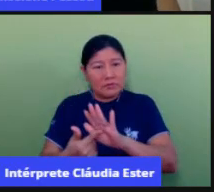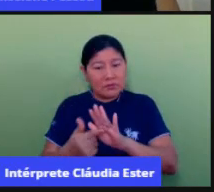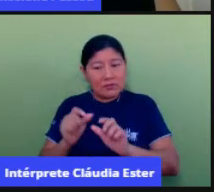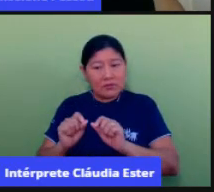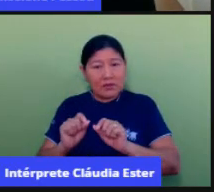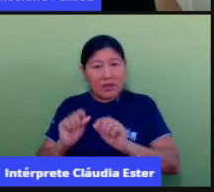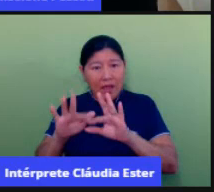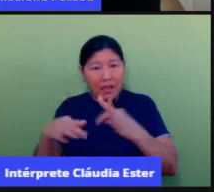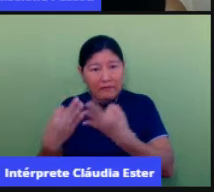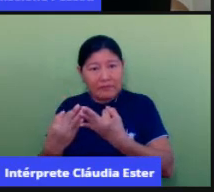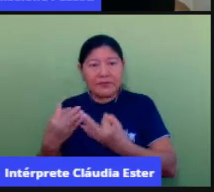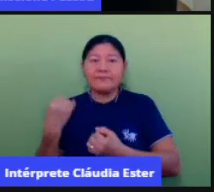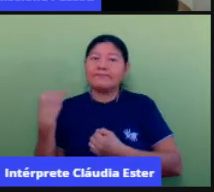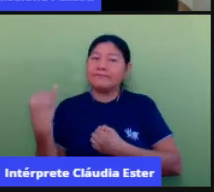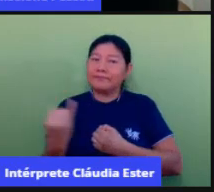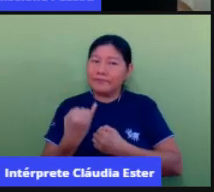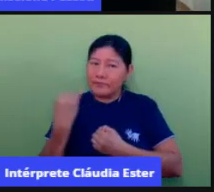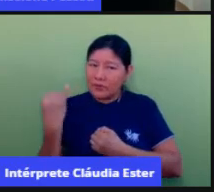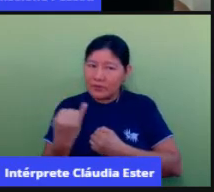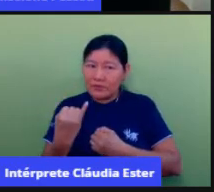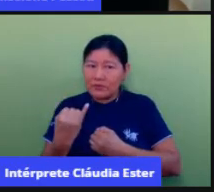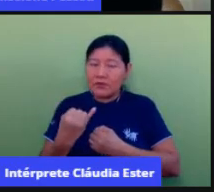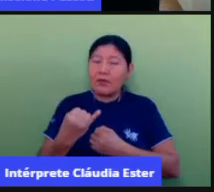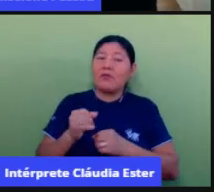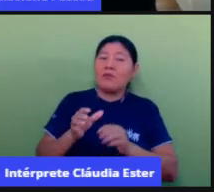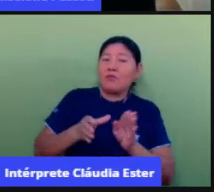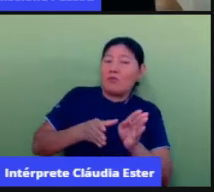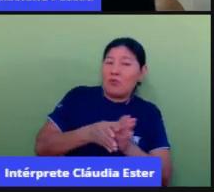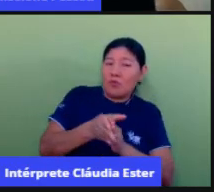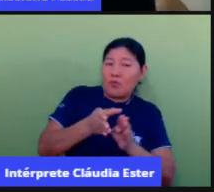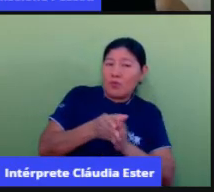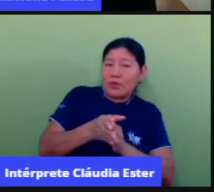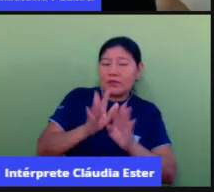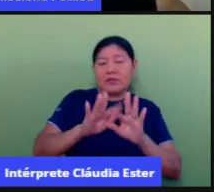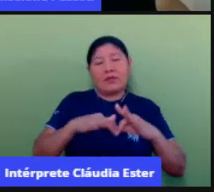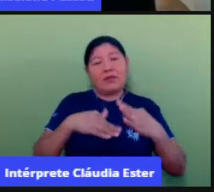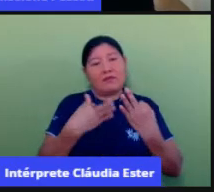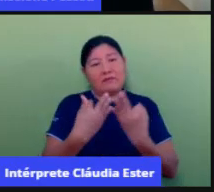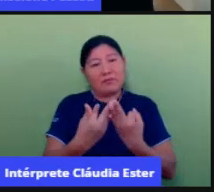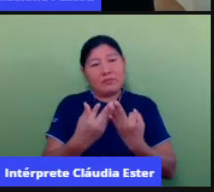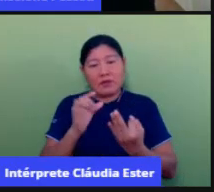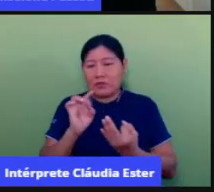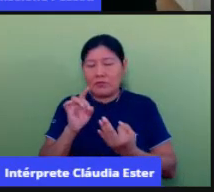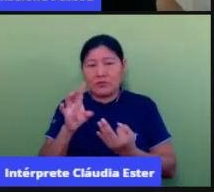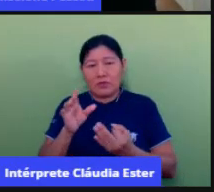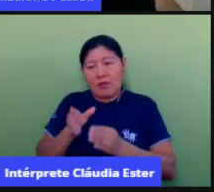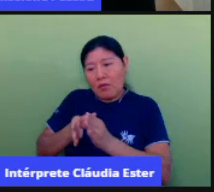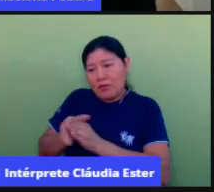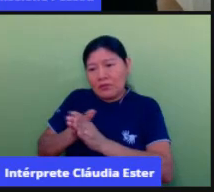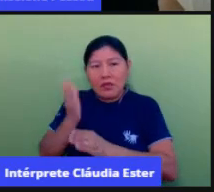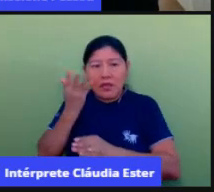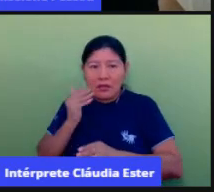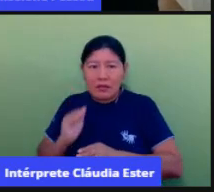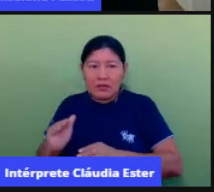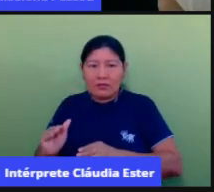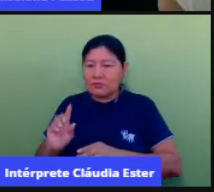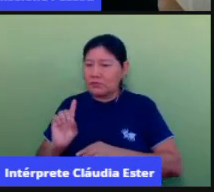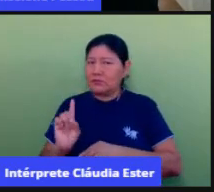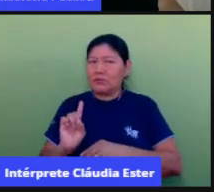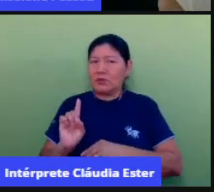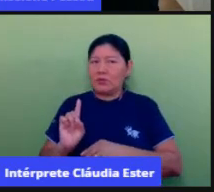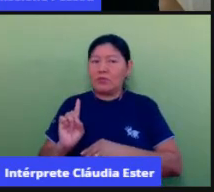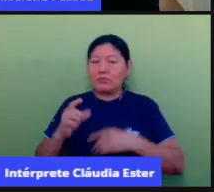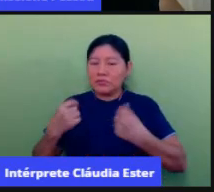perto, né? Então, essa orientação também é família. E agora a gente não pensa só na criança, né? A gente pensa na criança e em como